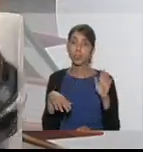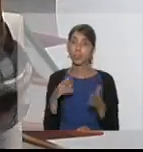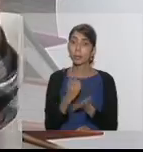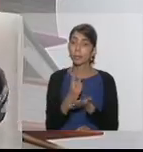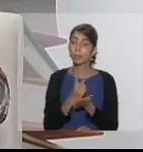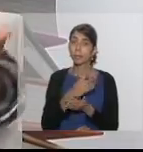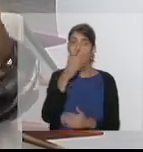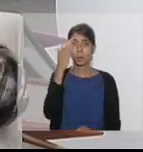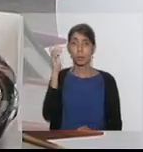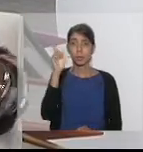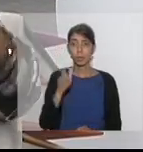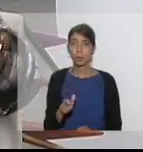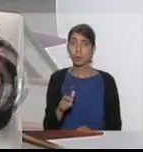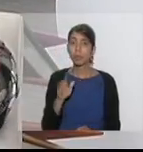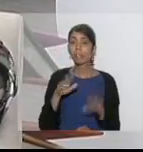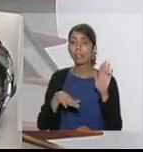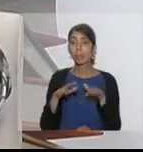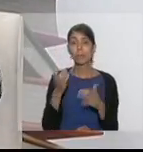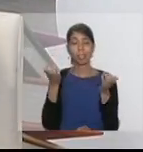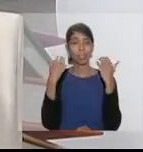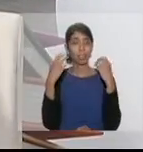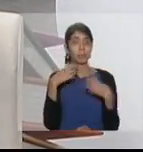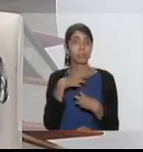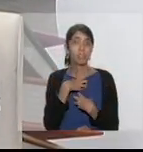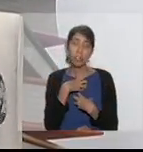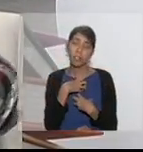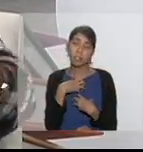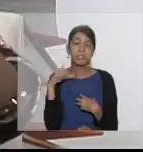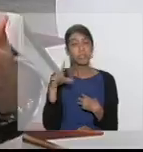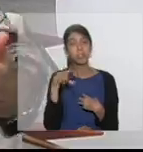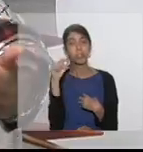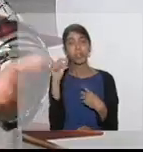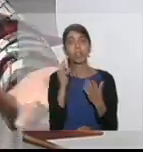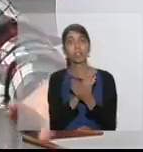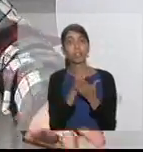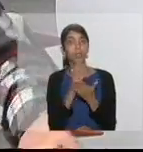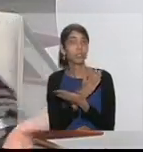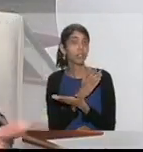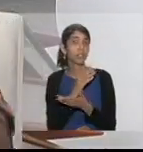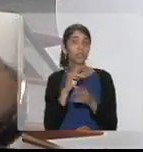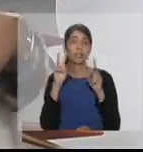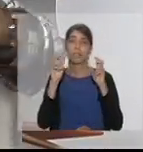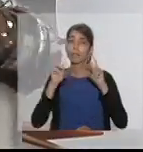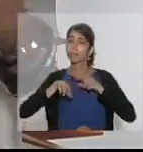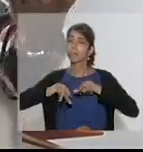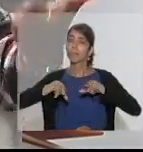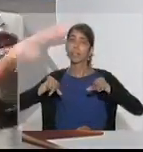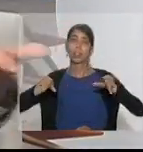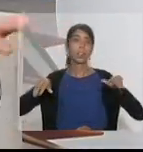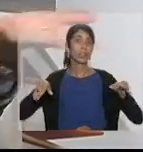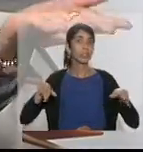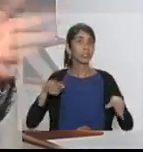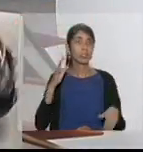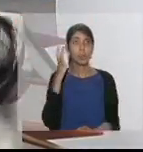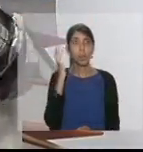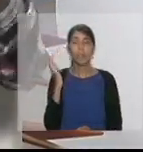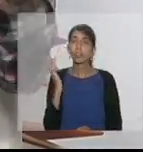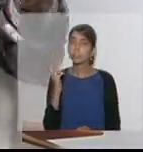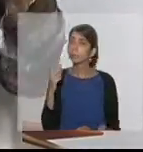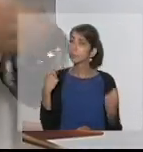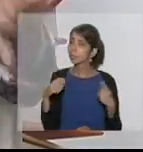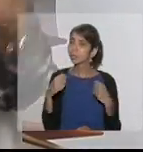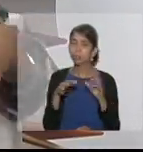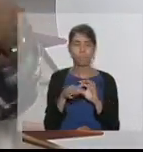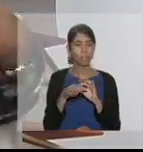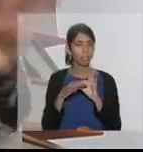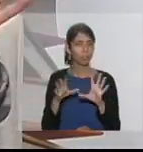leitor, dependendo do seu estado de espírito, ele vai ter temas diferentes. Então, acho que tem que